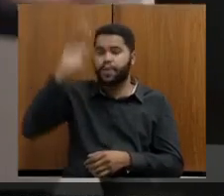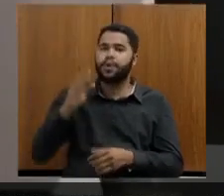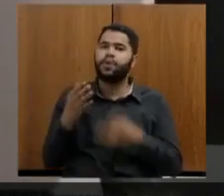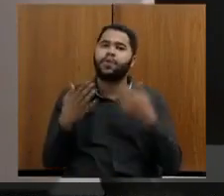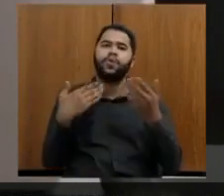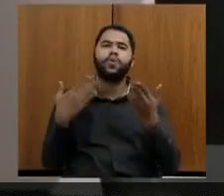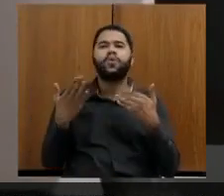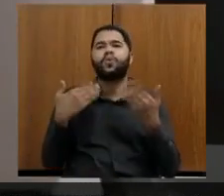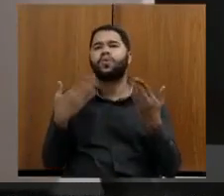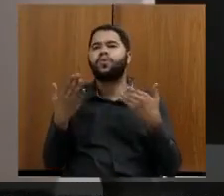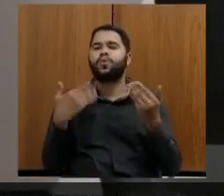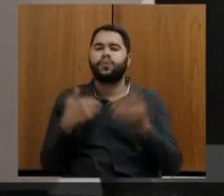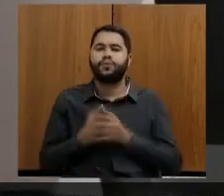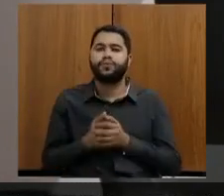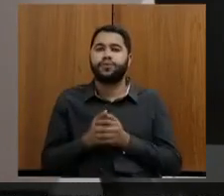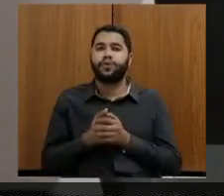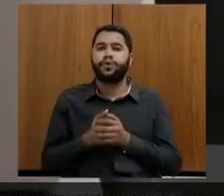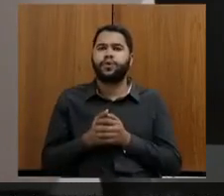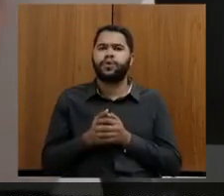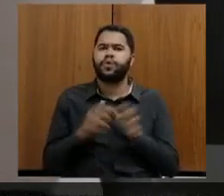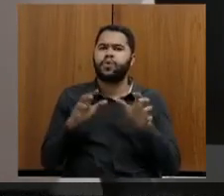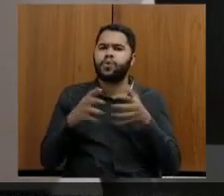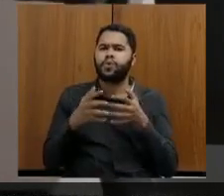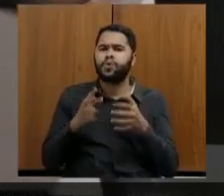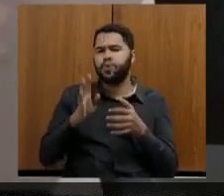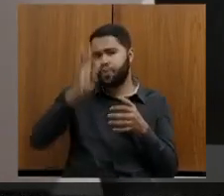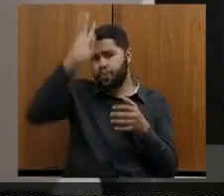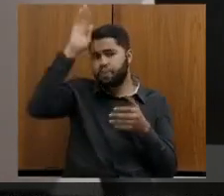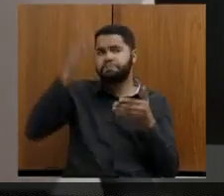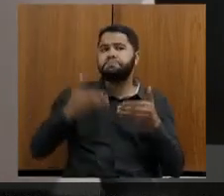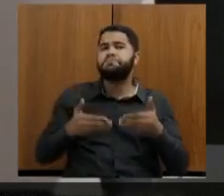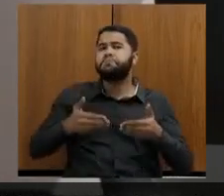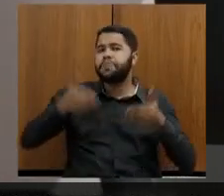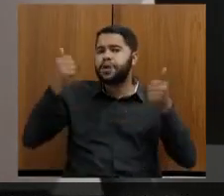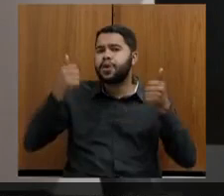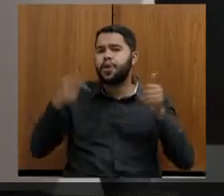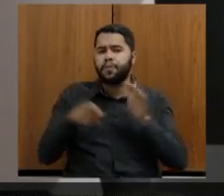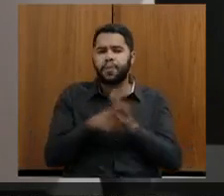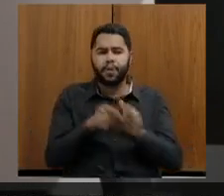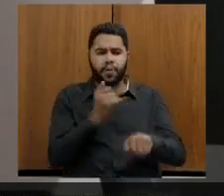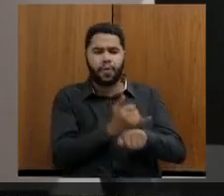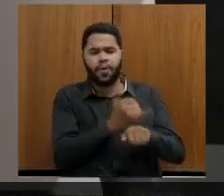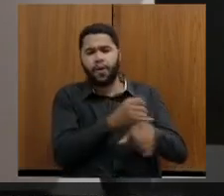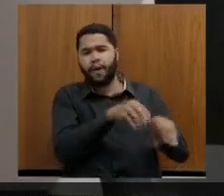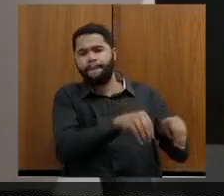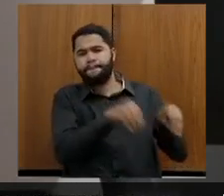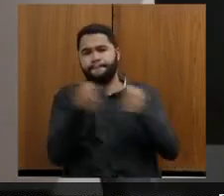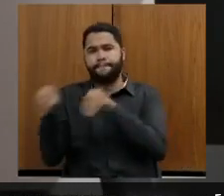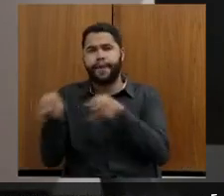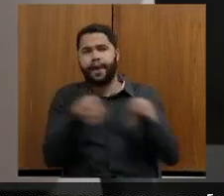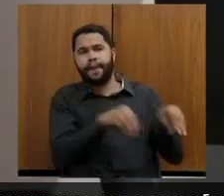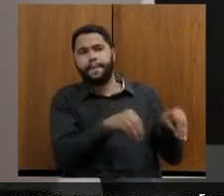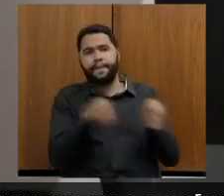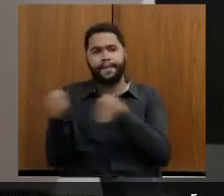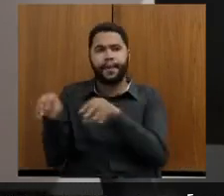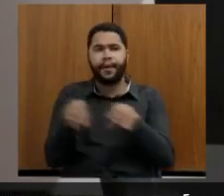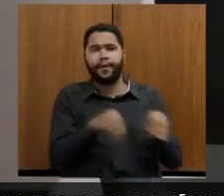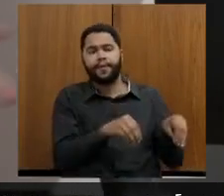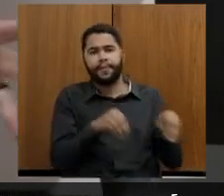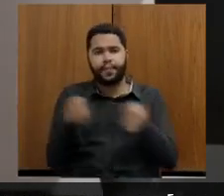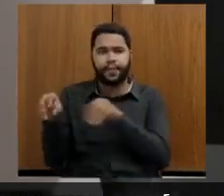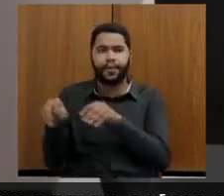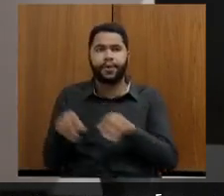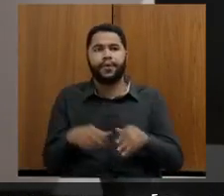conversando com os bombeiros perguntei o que que é melhor desencarcerador ou é